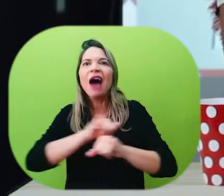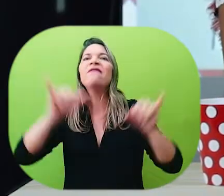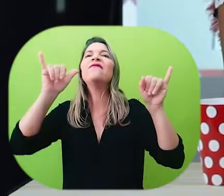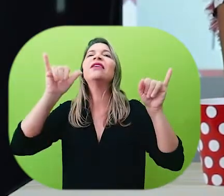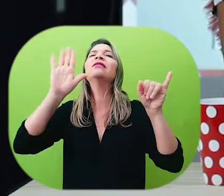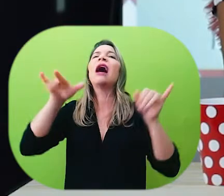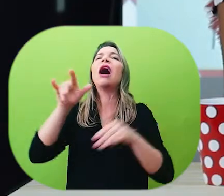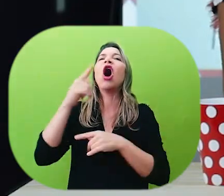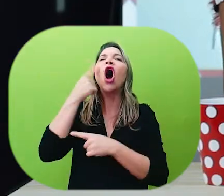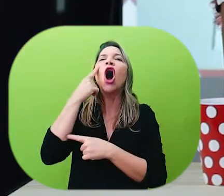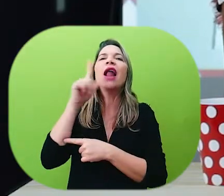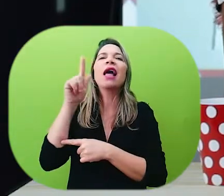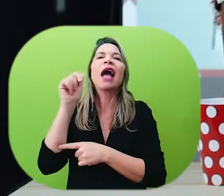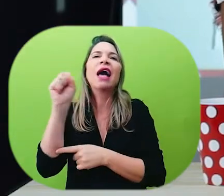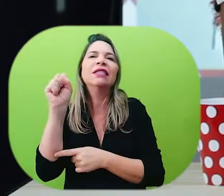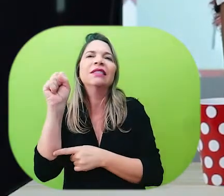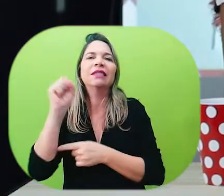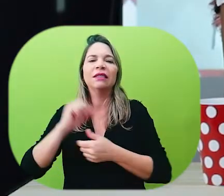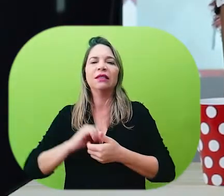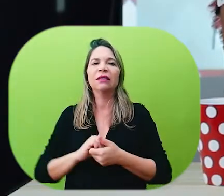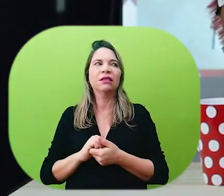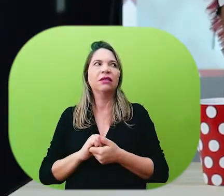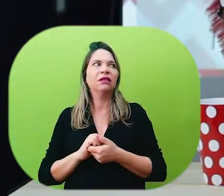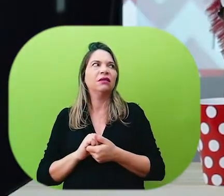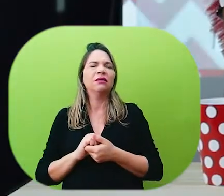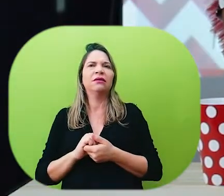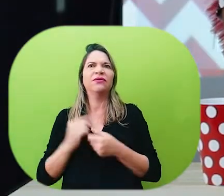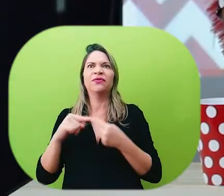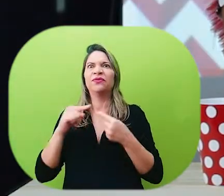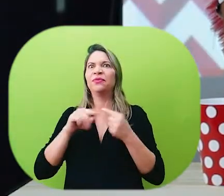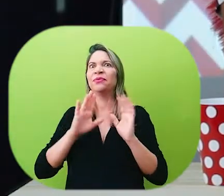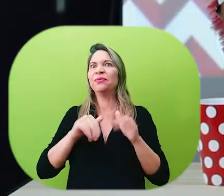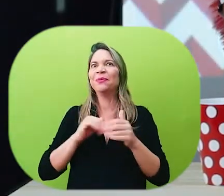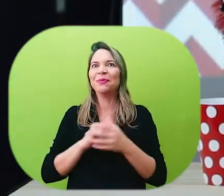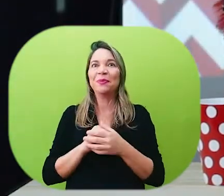para conter avanço, diz: olha o gás.